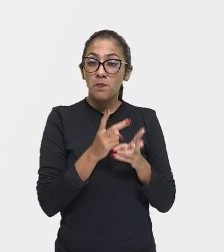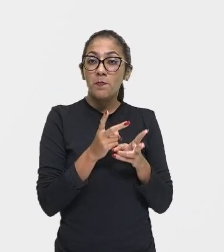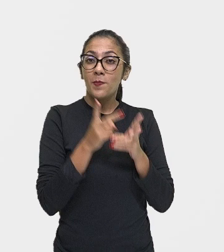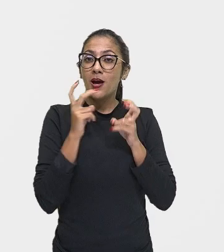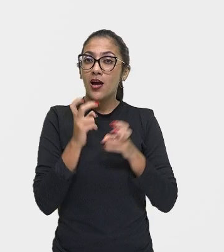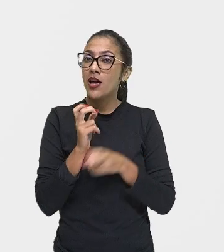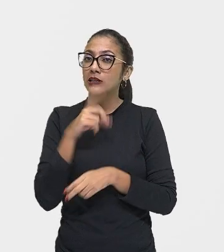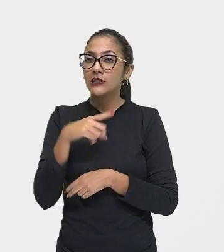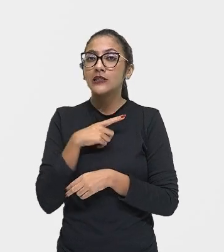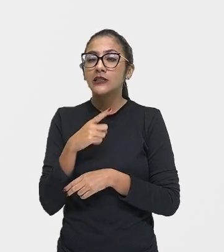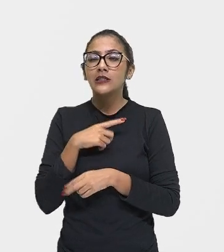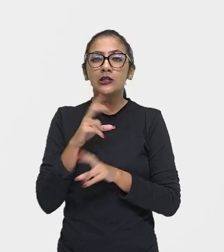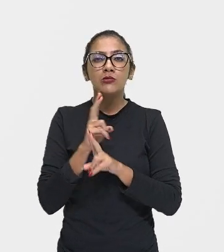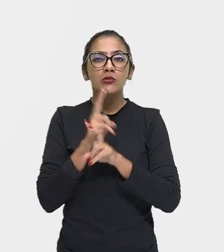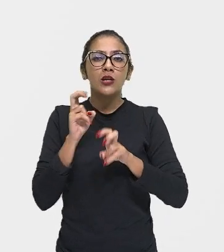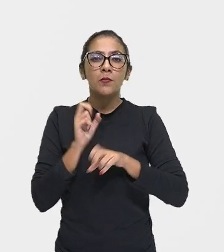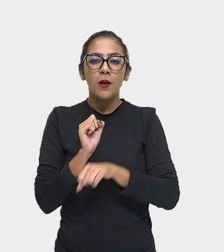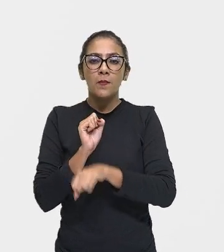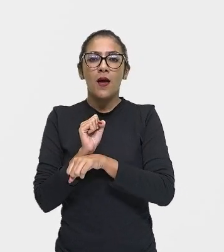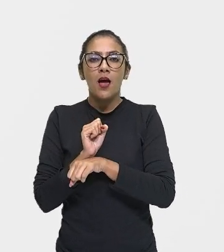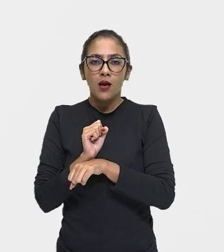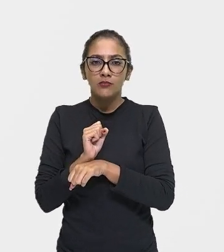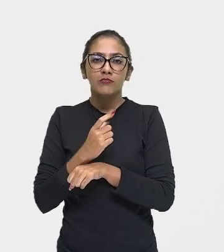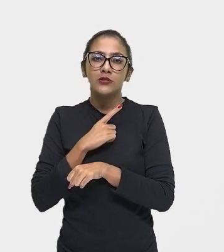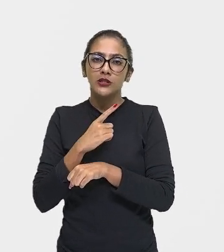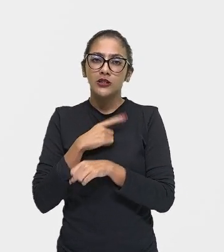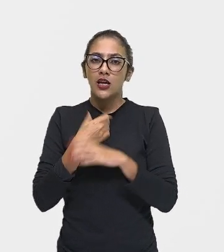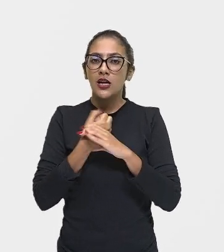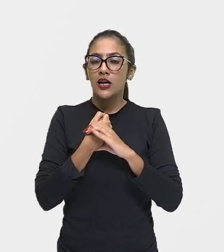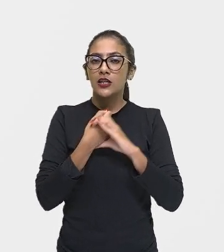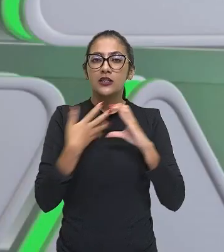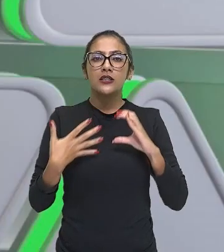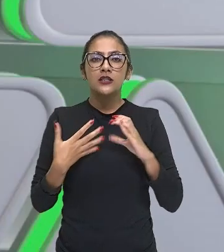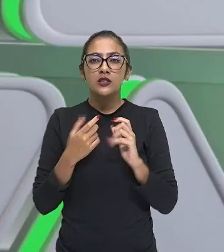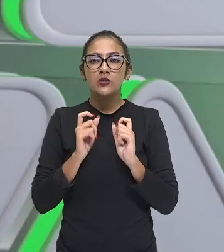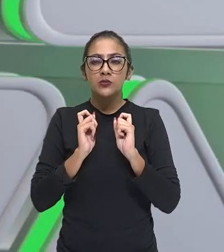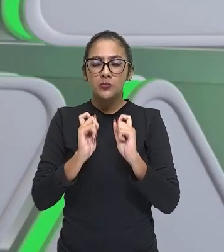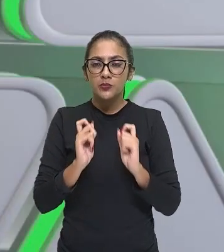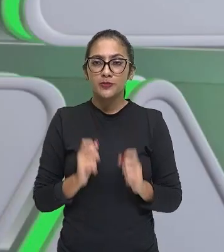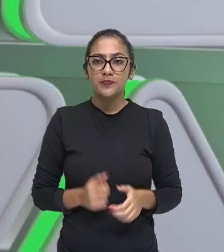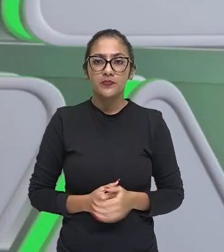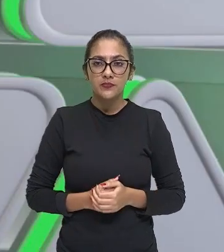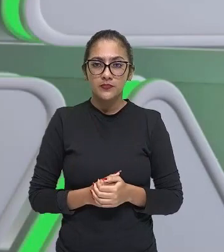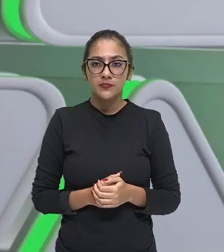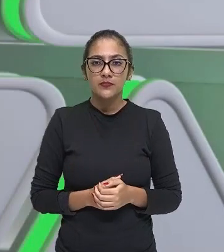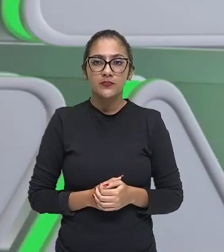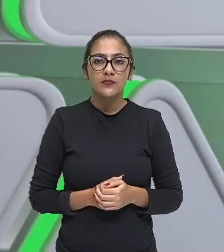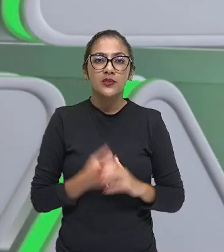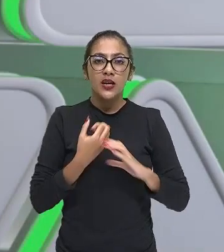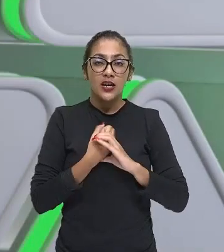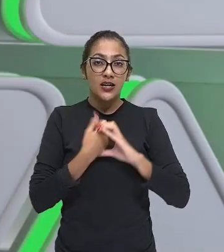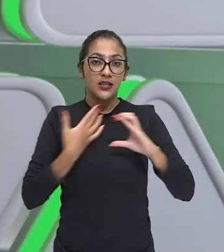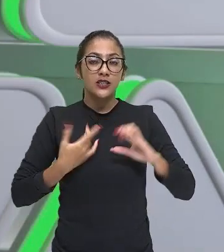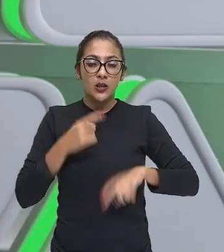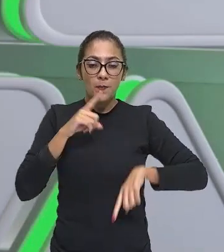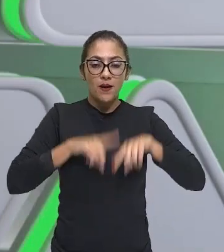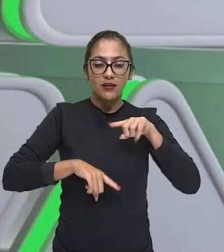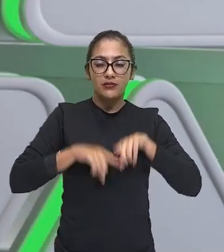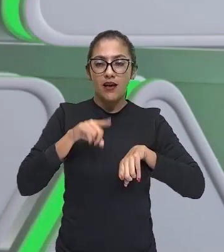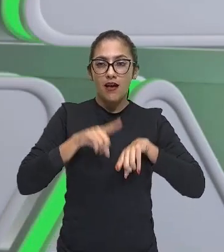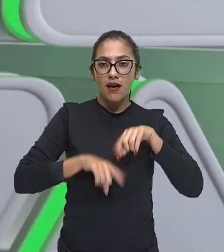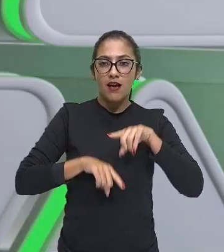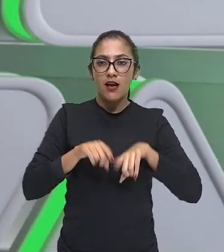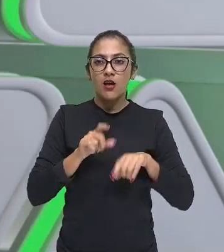da inércia, eu tenho a propriedade. Propriedade o quê? Propriedade da matéria que ela